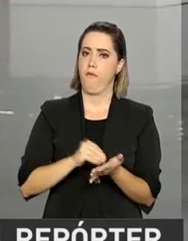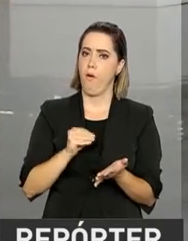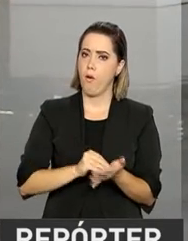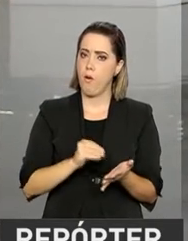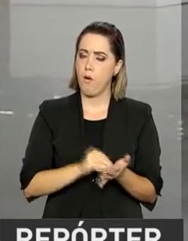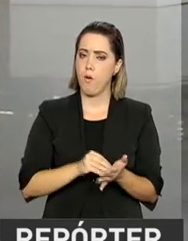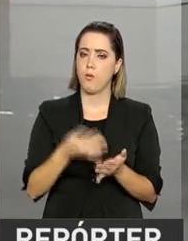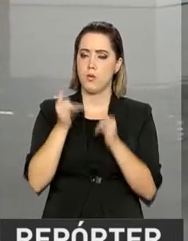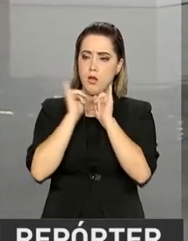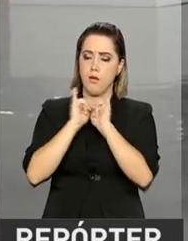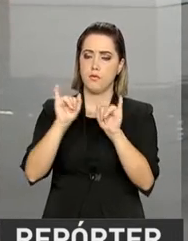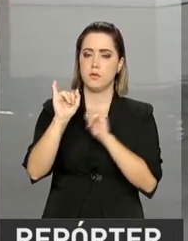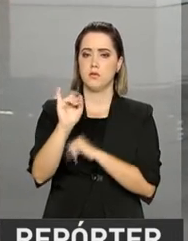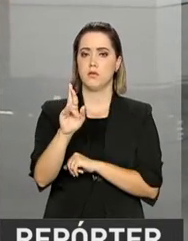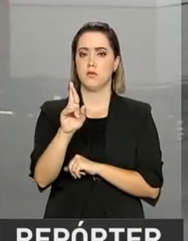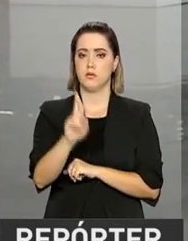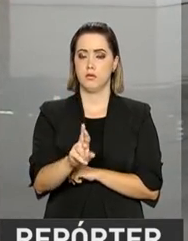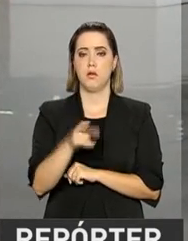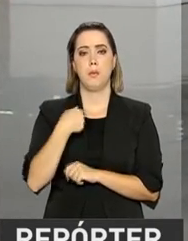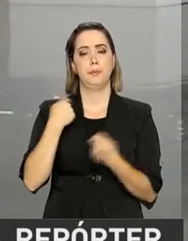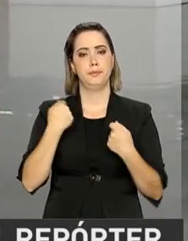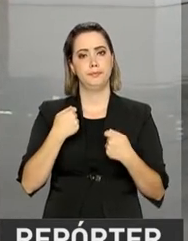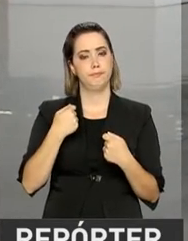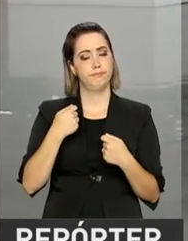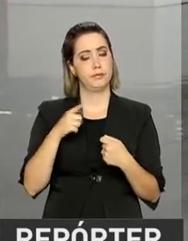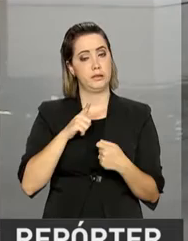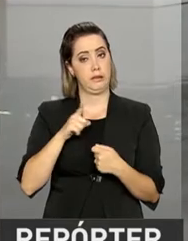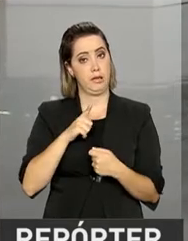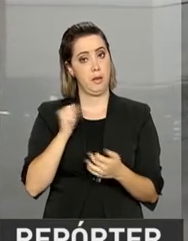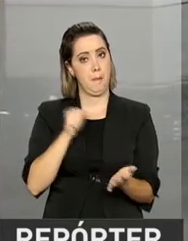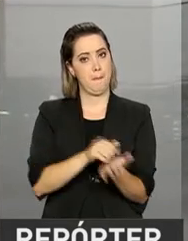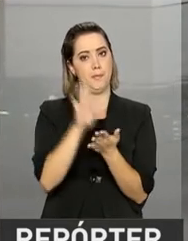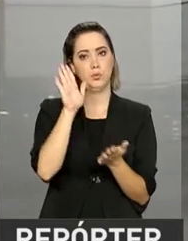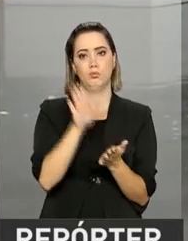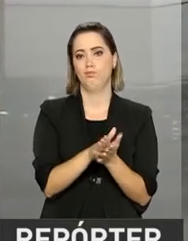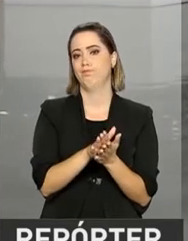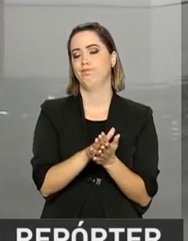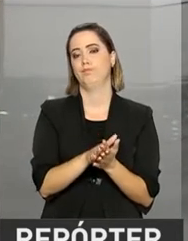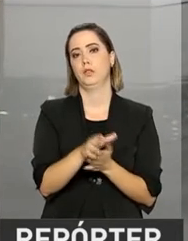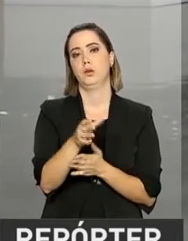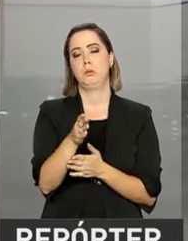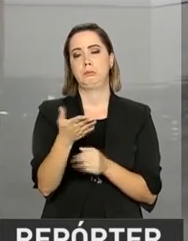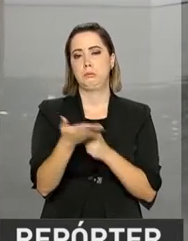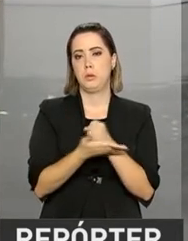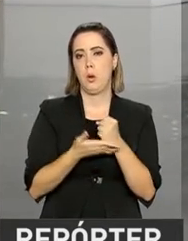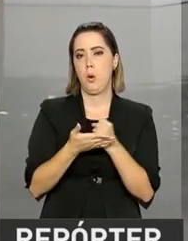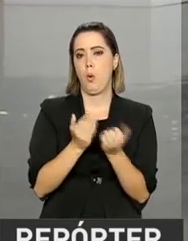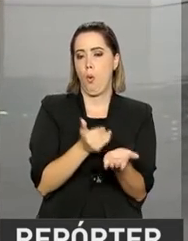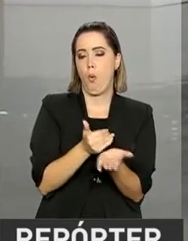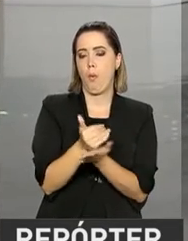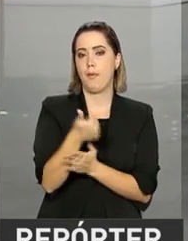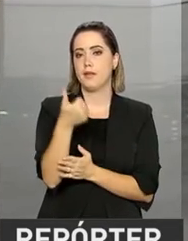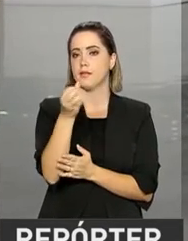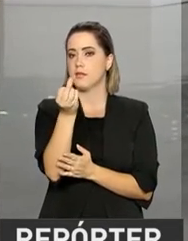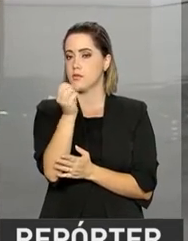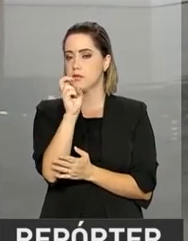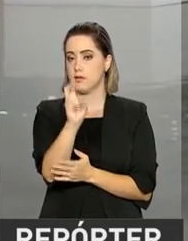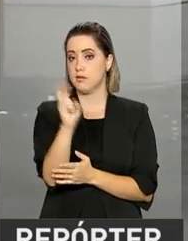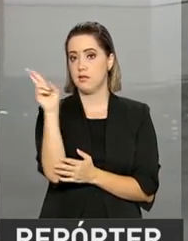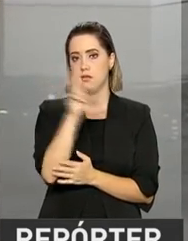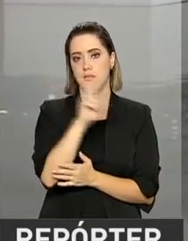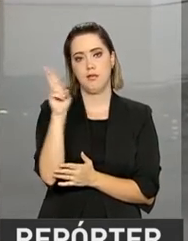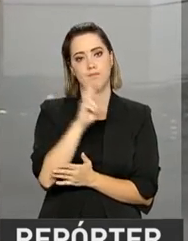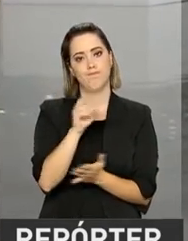entregar fora do prazo está sujeito à multa de no mínimo 175 reais e setenta e quatro centavos